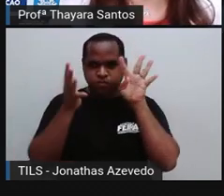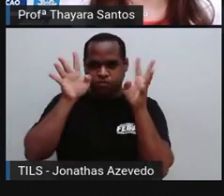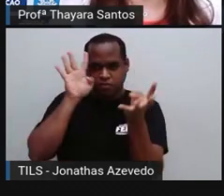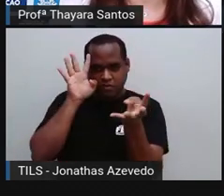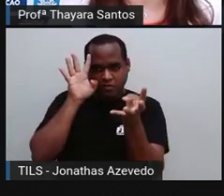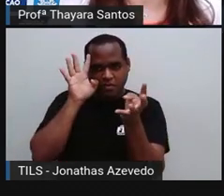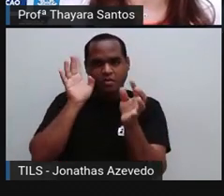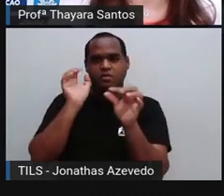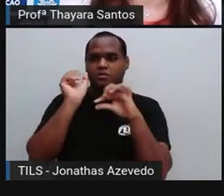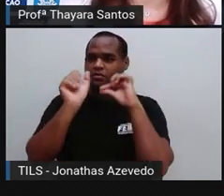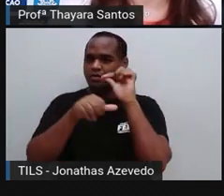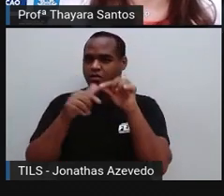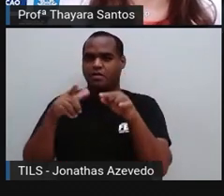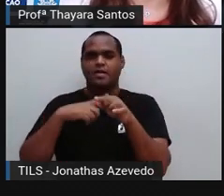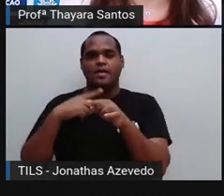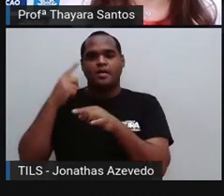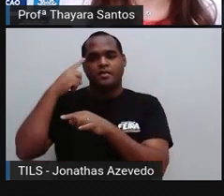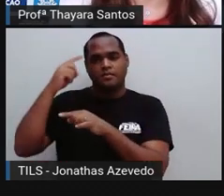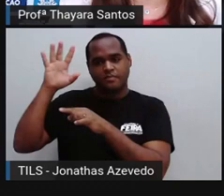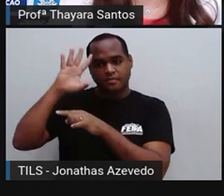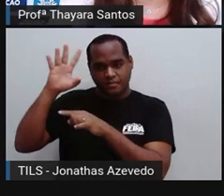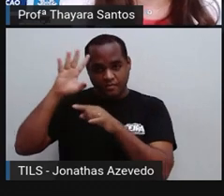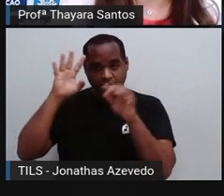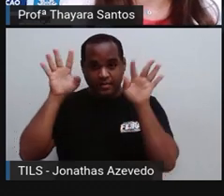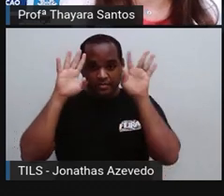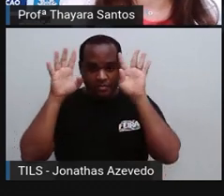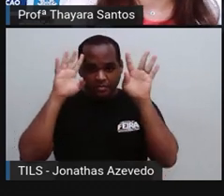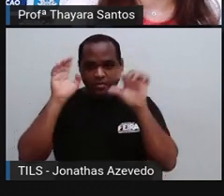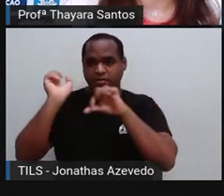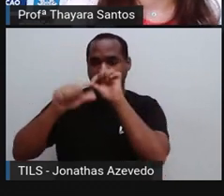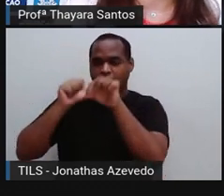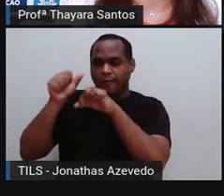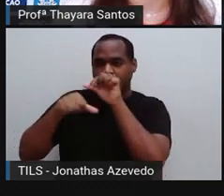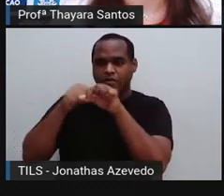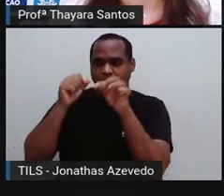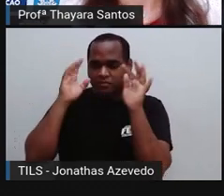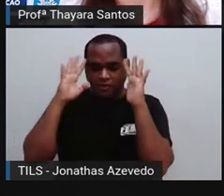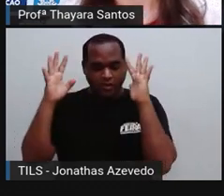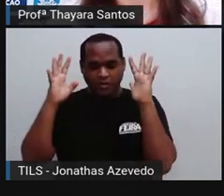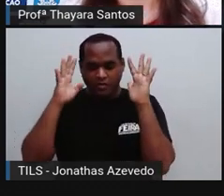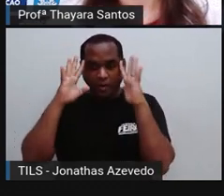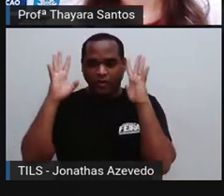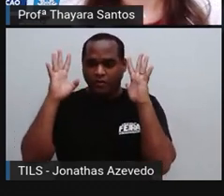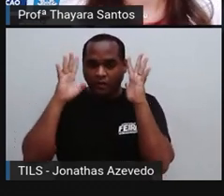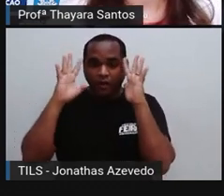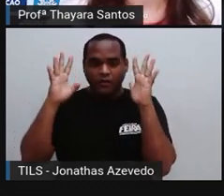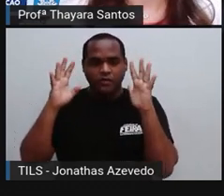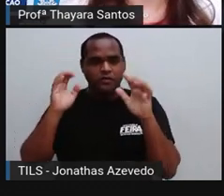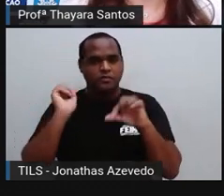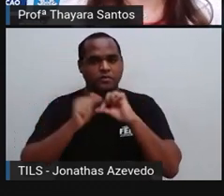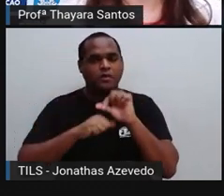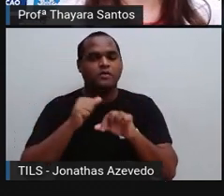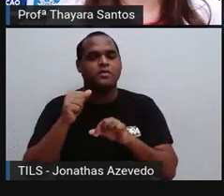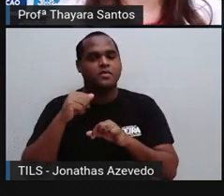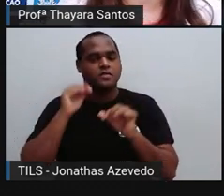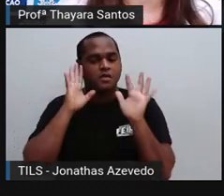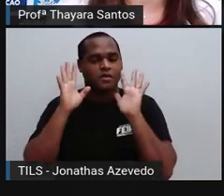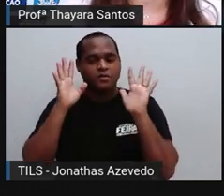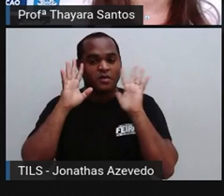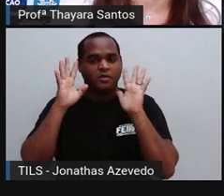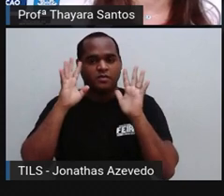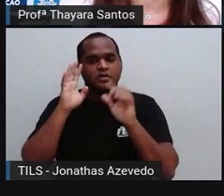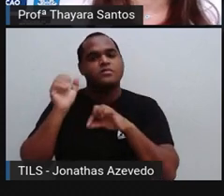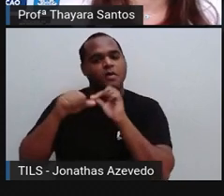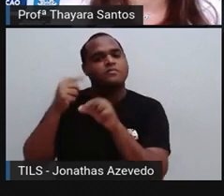alteram a percepção e o pensamento e ainda produzem alucinações, como o nome já está dizendo, e delírios. Os principais exemplos de